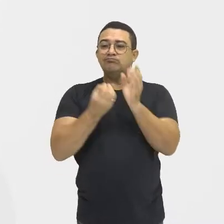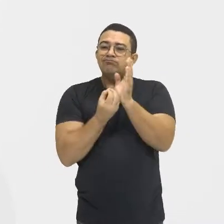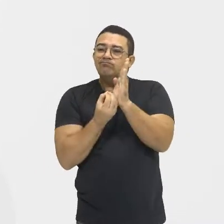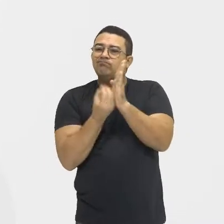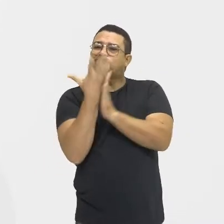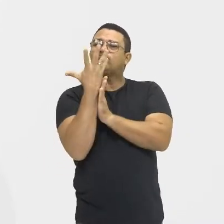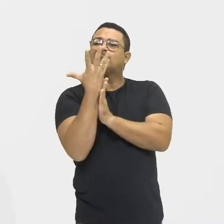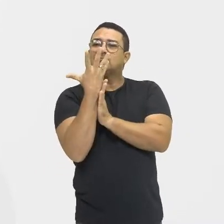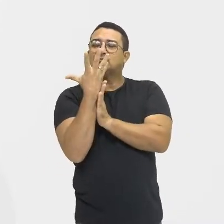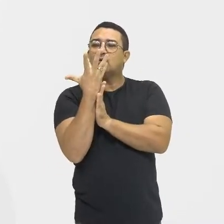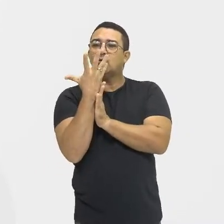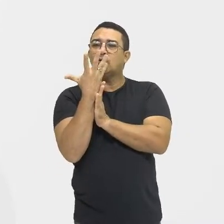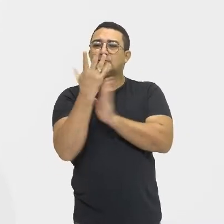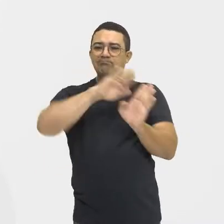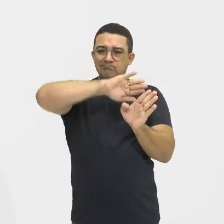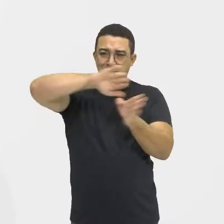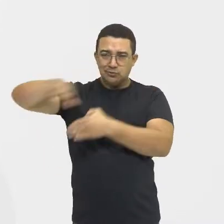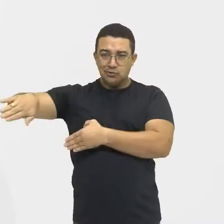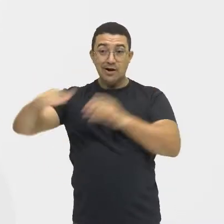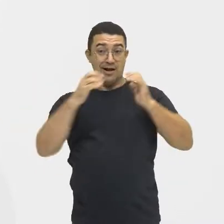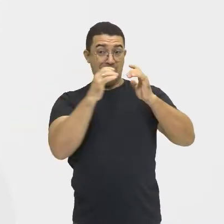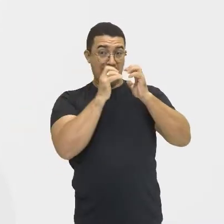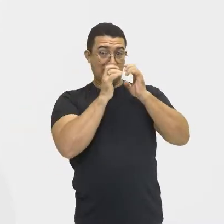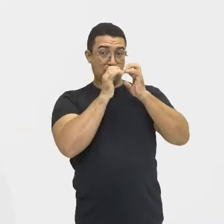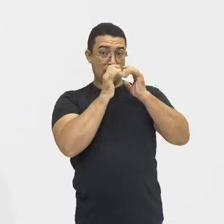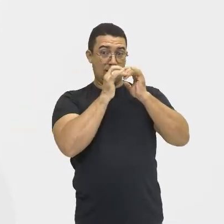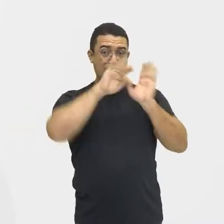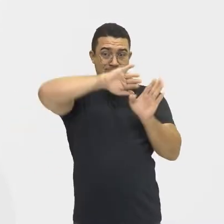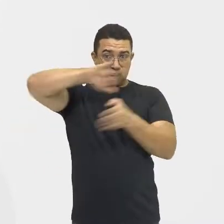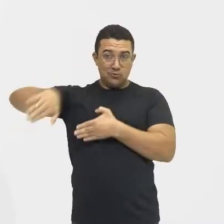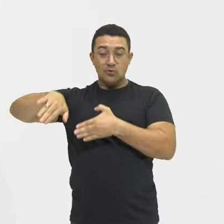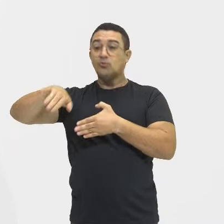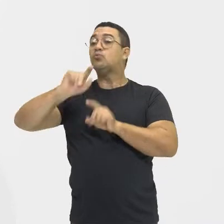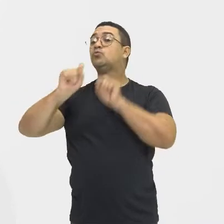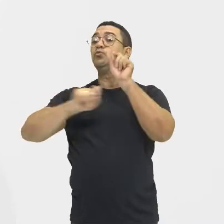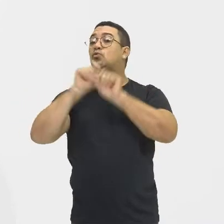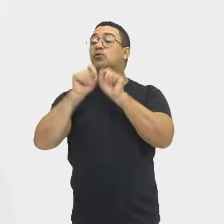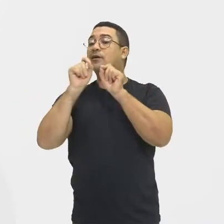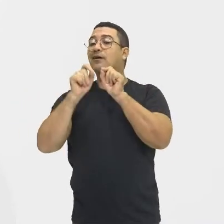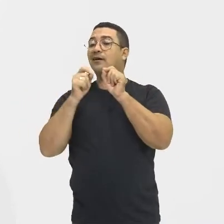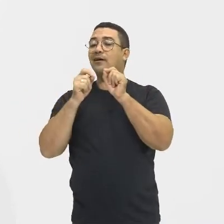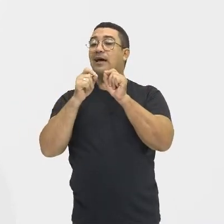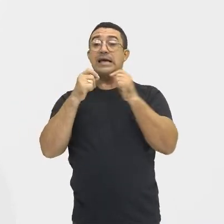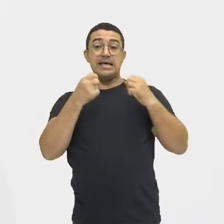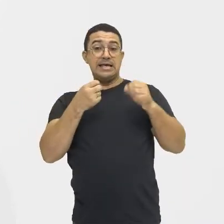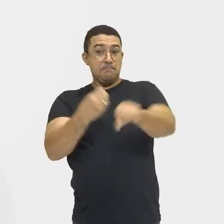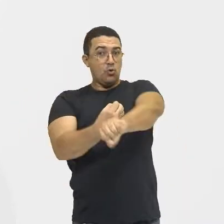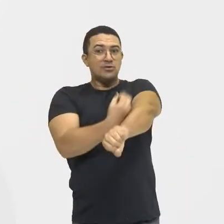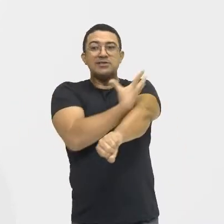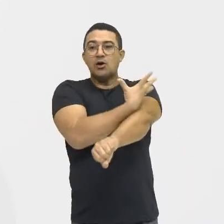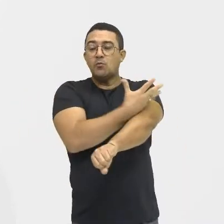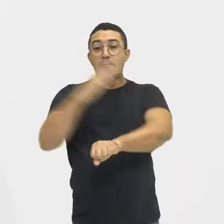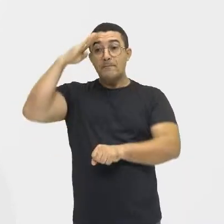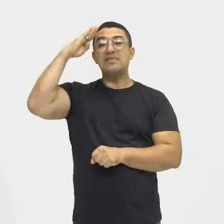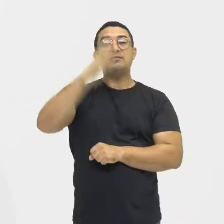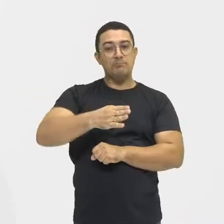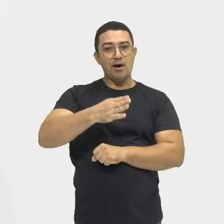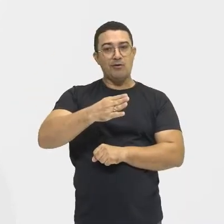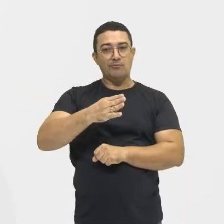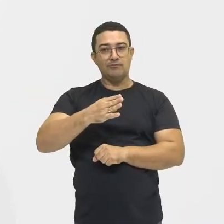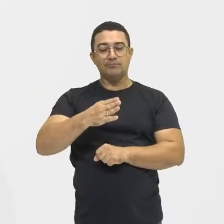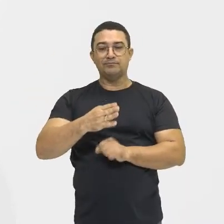eles abandonam a questão do racionalismo e vai predominar o quê? As emoções.